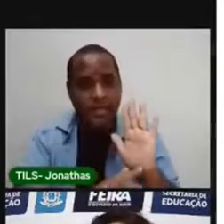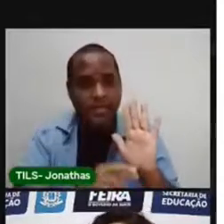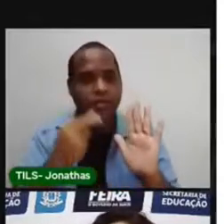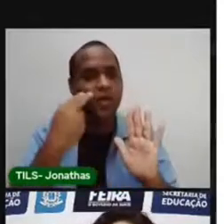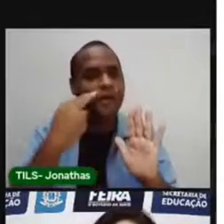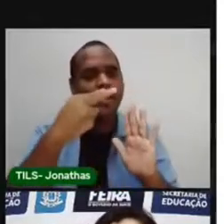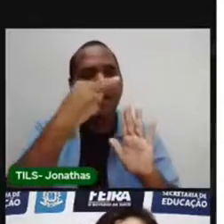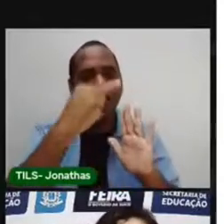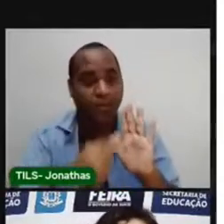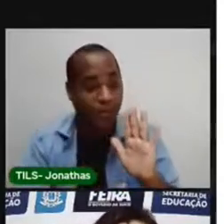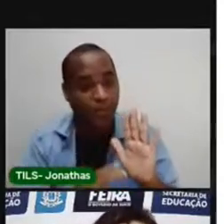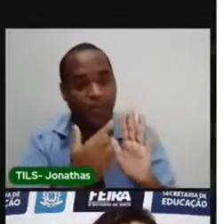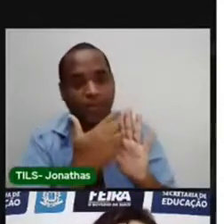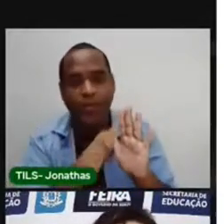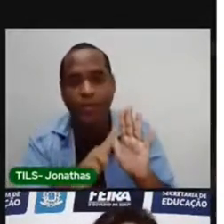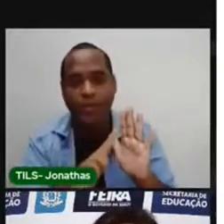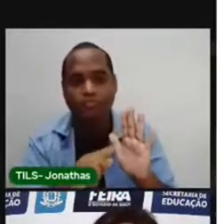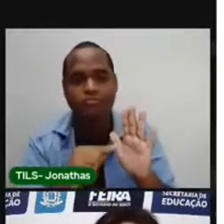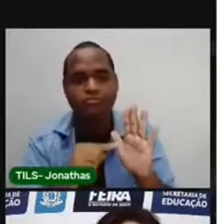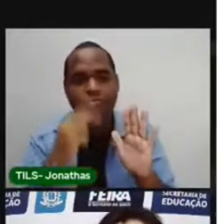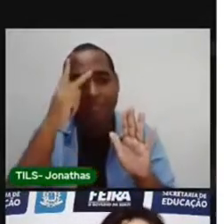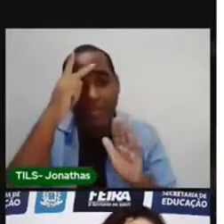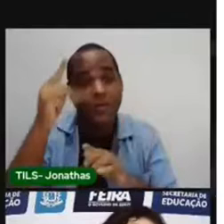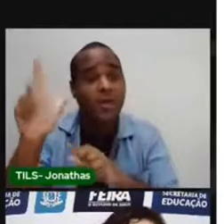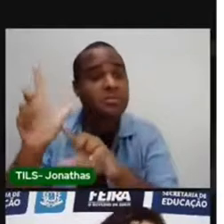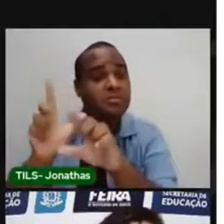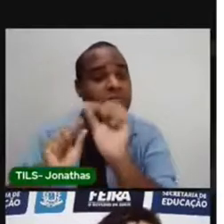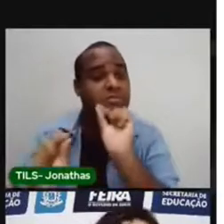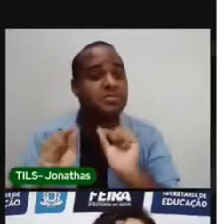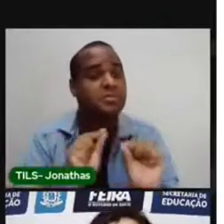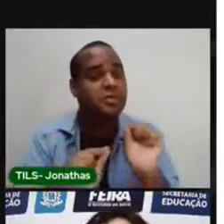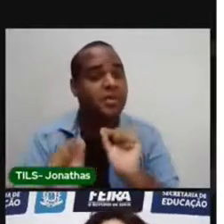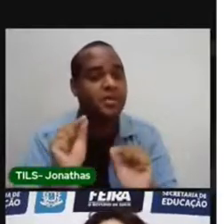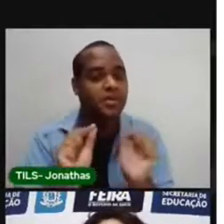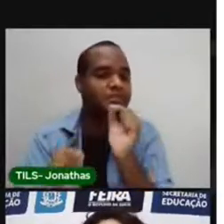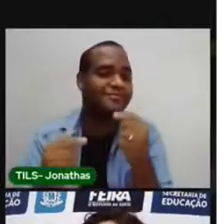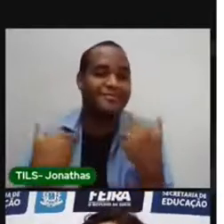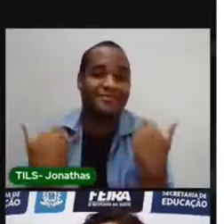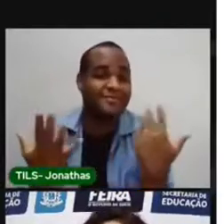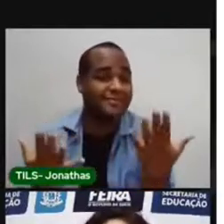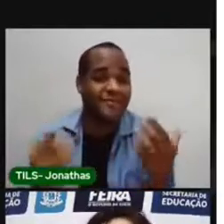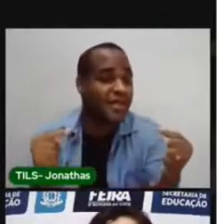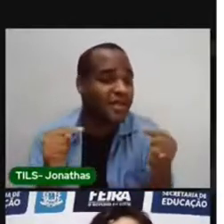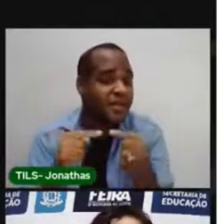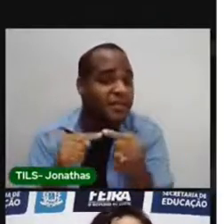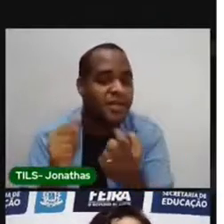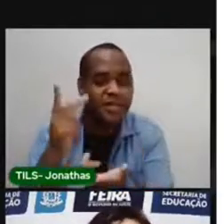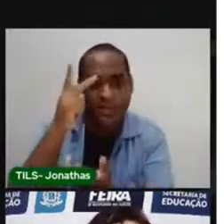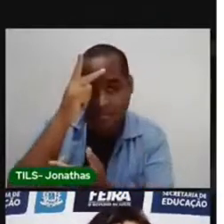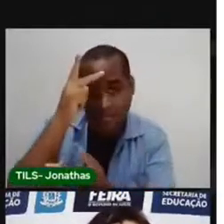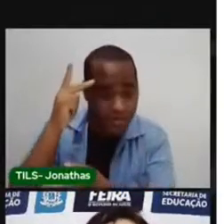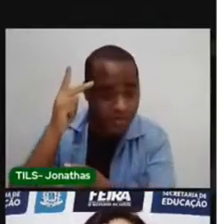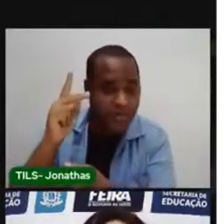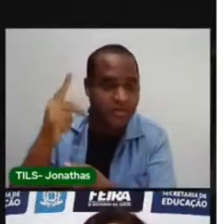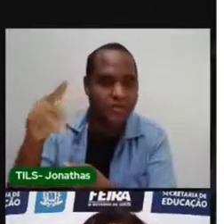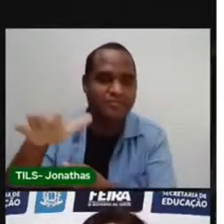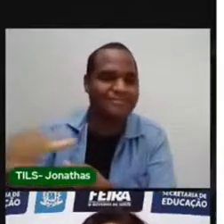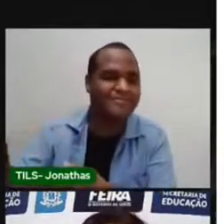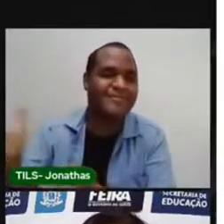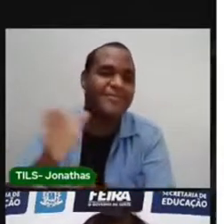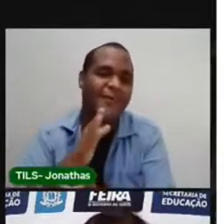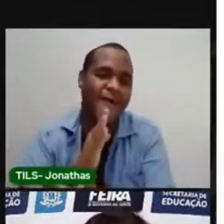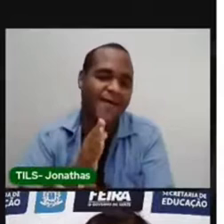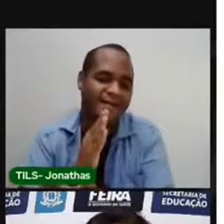tiver embaixo dele domínio público, esse texto provavelmente faz parte do